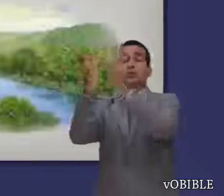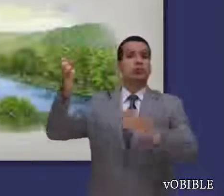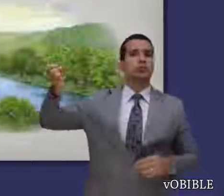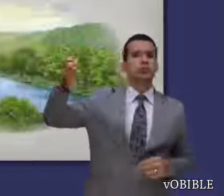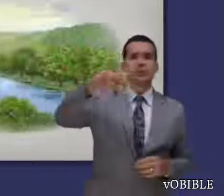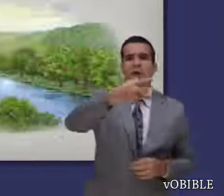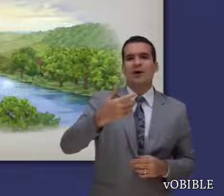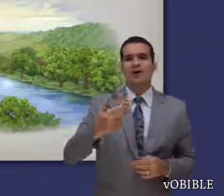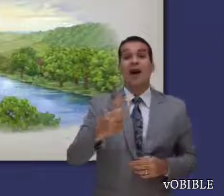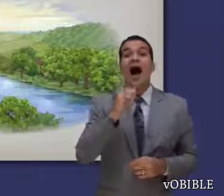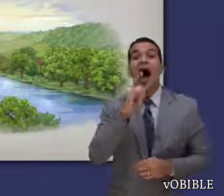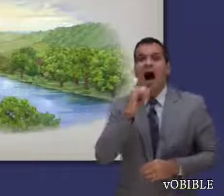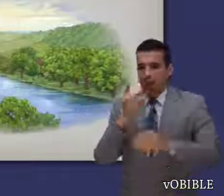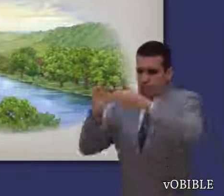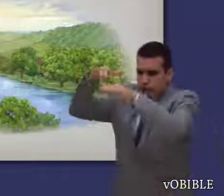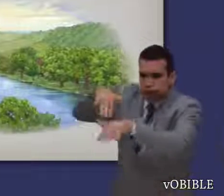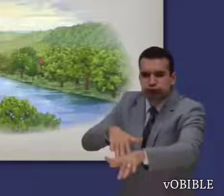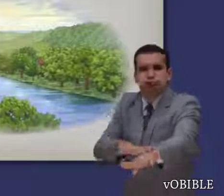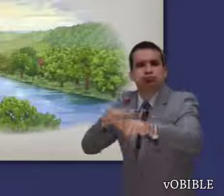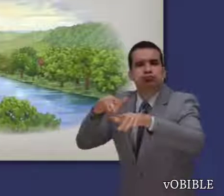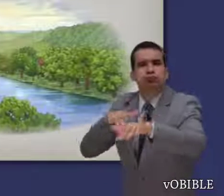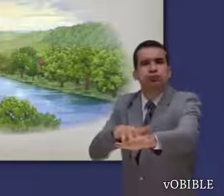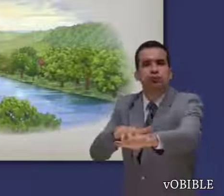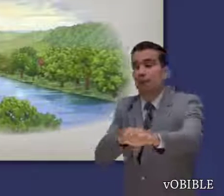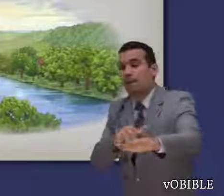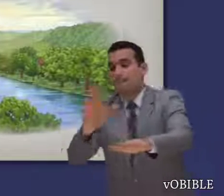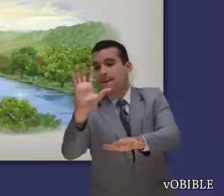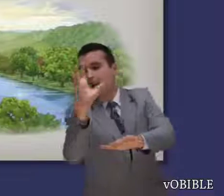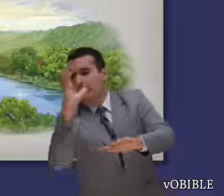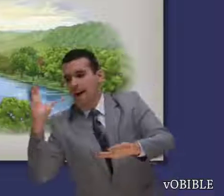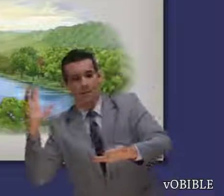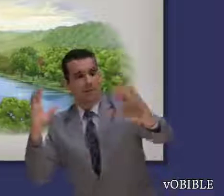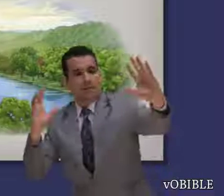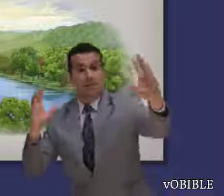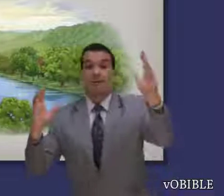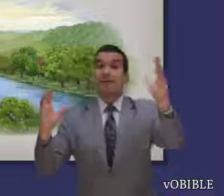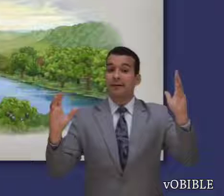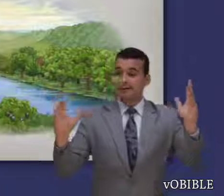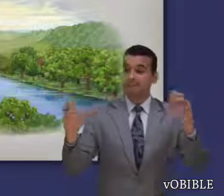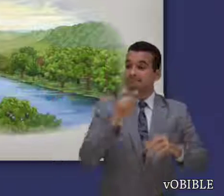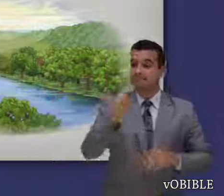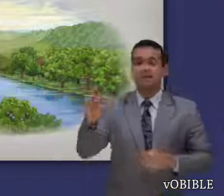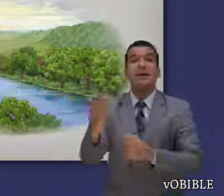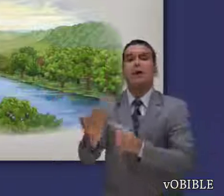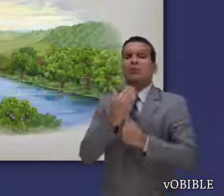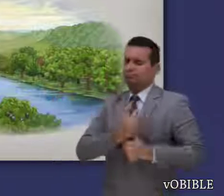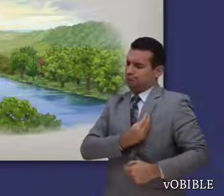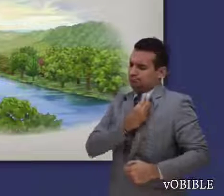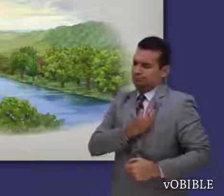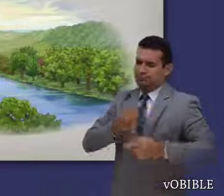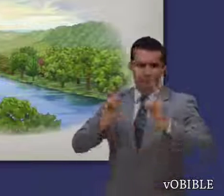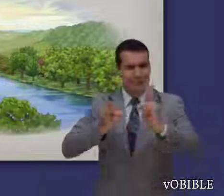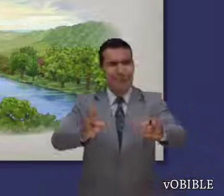e um rio de água da vida que saía do trono de Deus e do Cordeiro. Os 2 lados do rio eram cercados